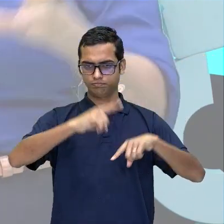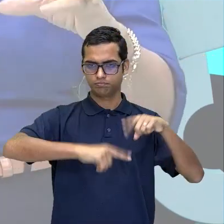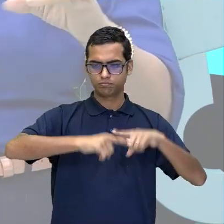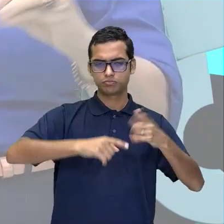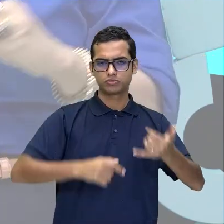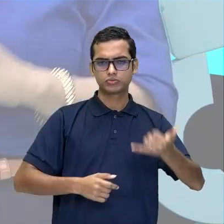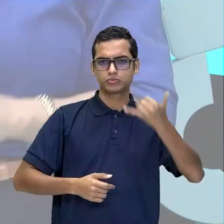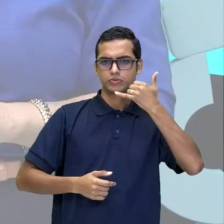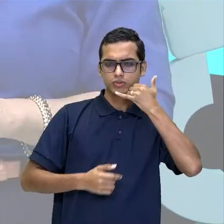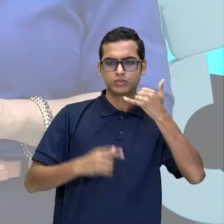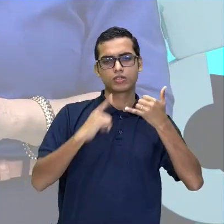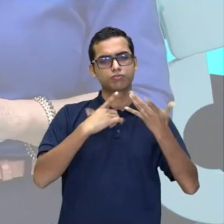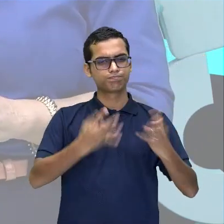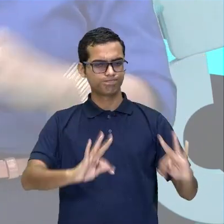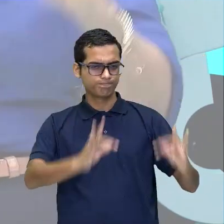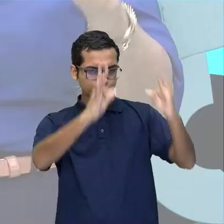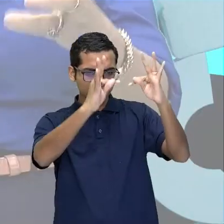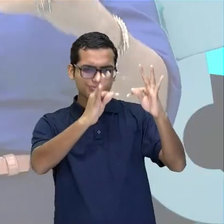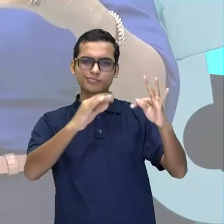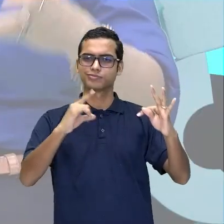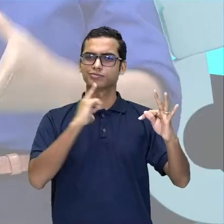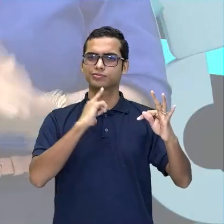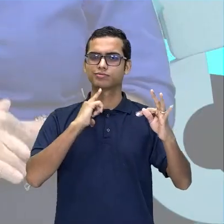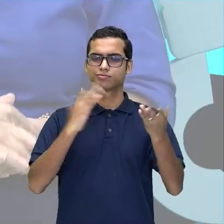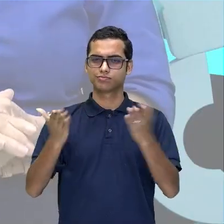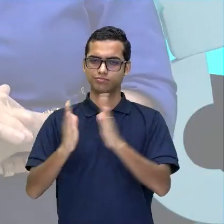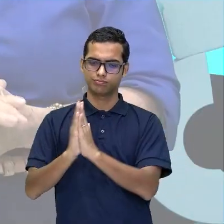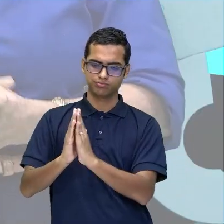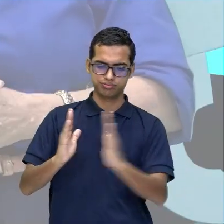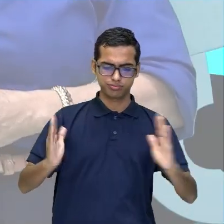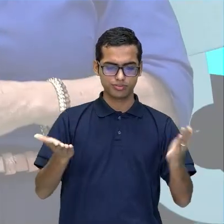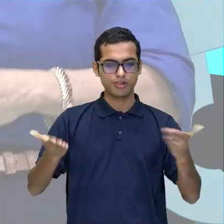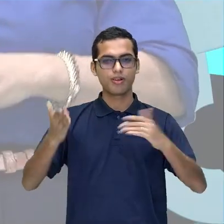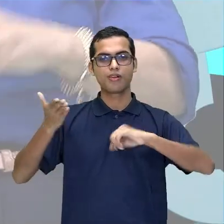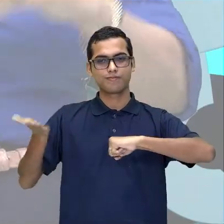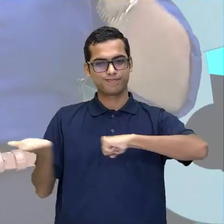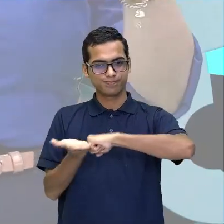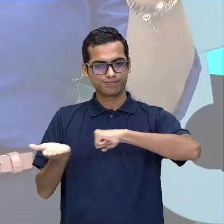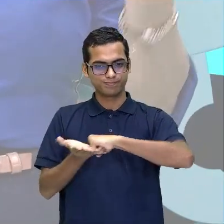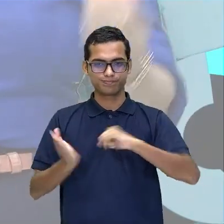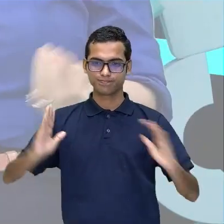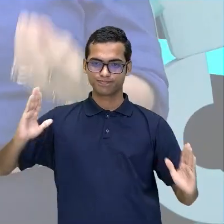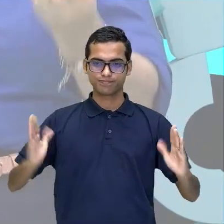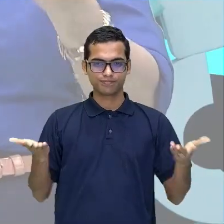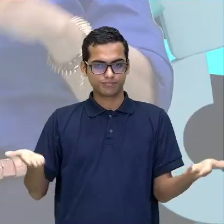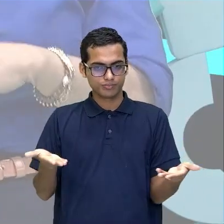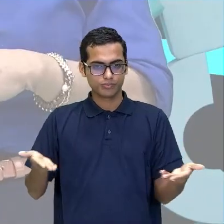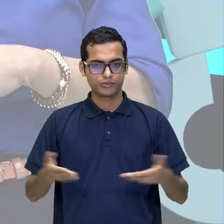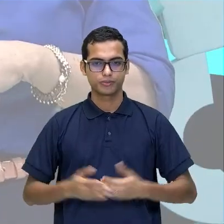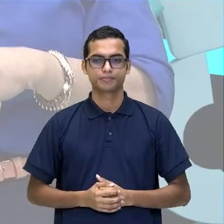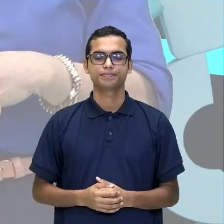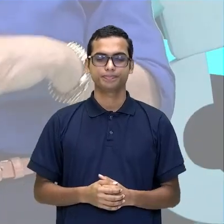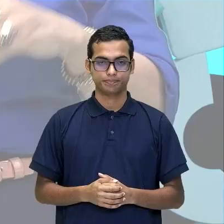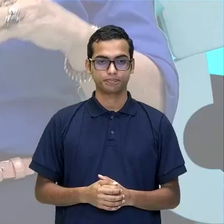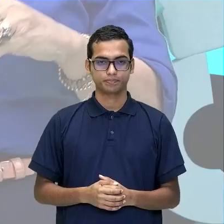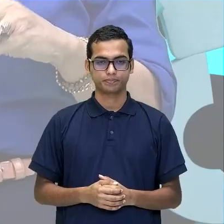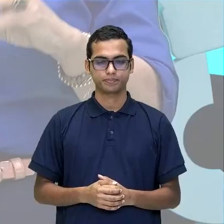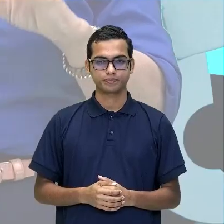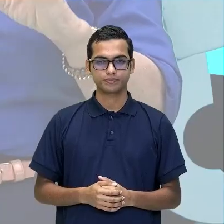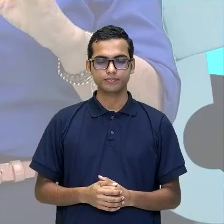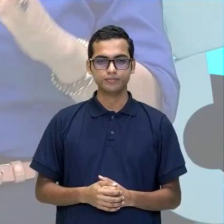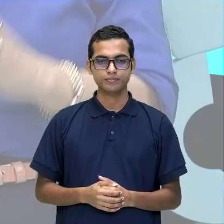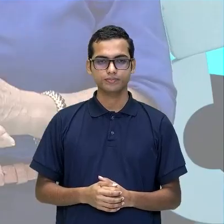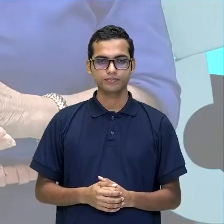né, presentes na nossa modernidade, da nossa pós-modernidade. As contribuições das hipermídias nós